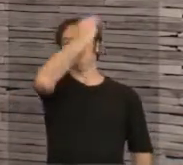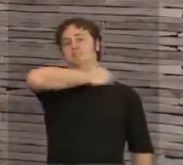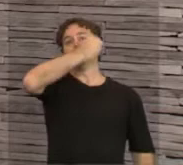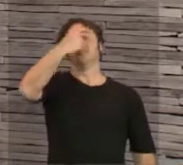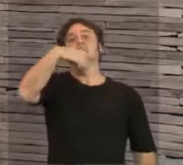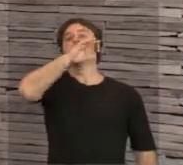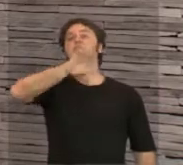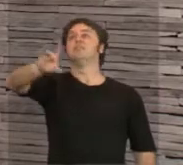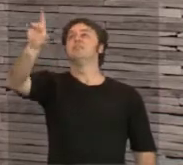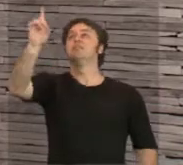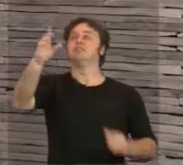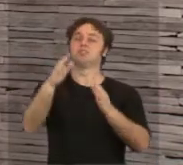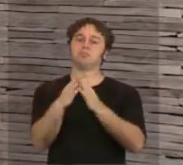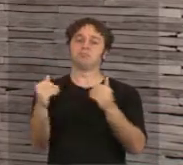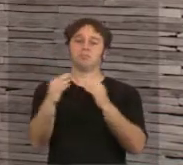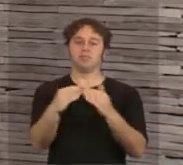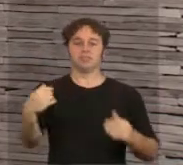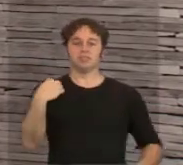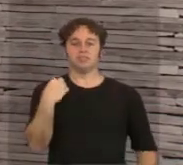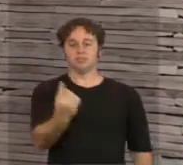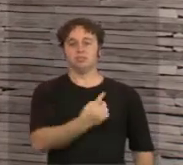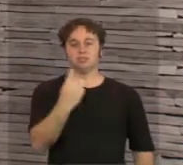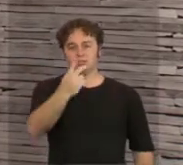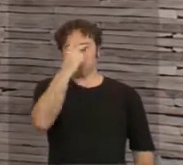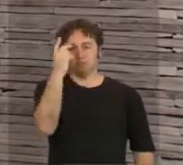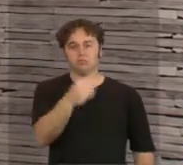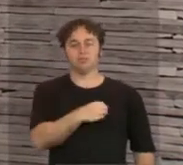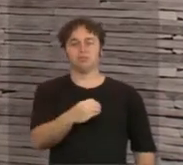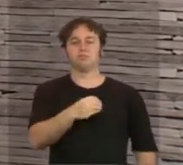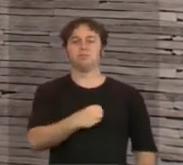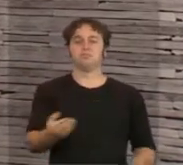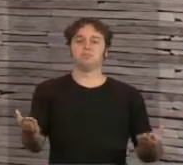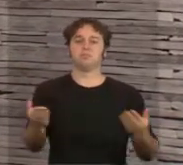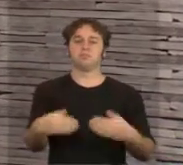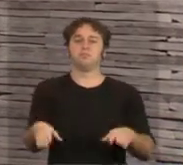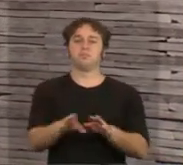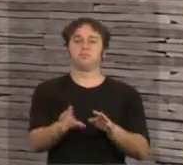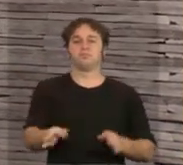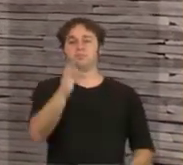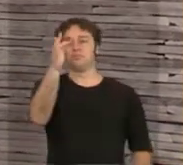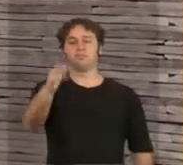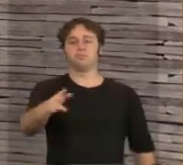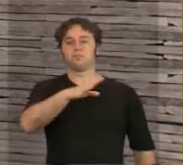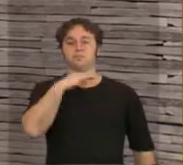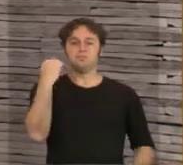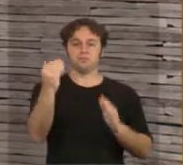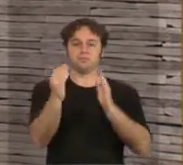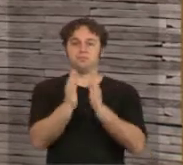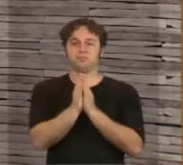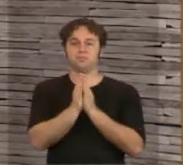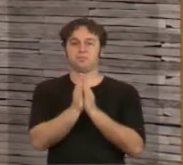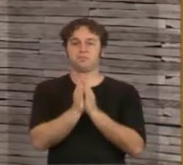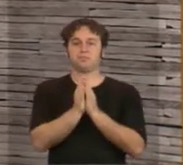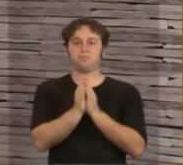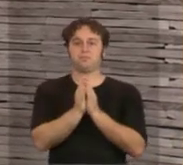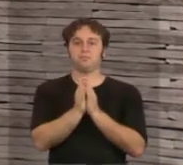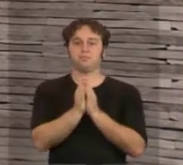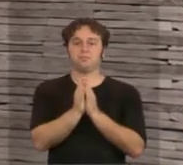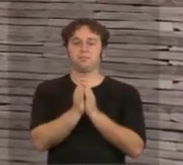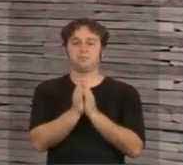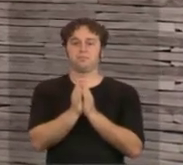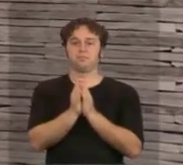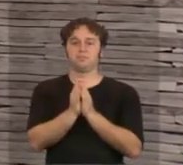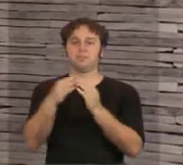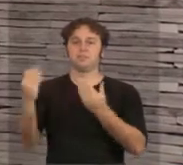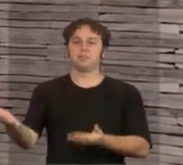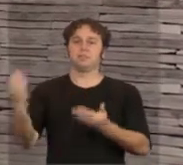ventre, Jesus. Santa Maria, Mãe de Deus, rogai por nós, pecadores, agora e na hora de nossa morte.